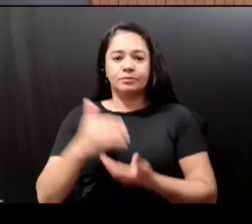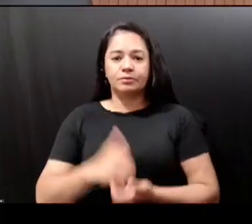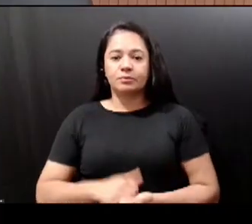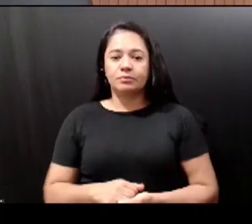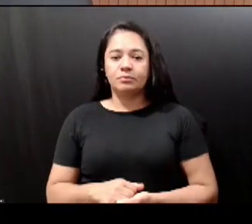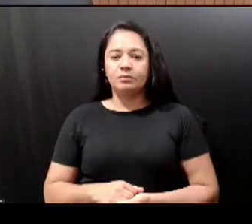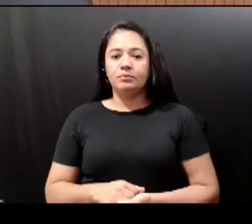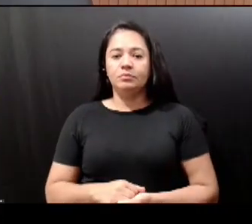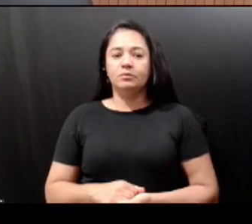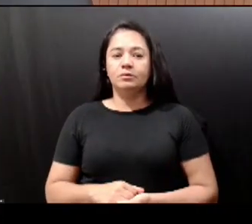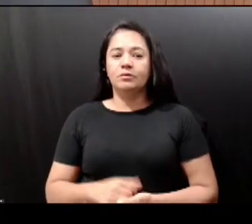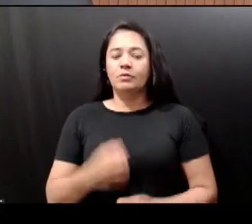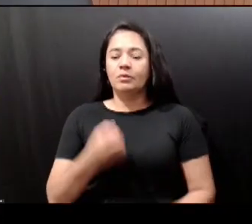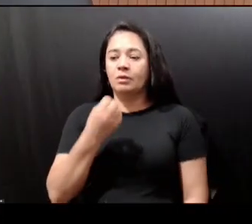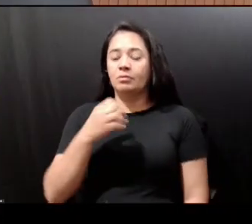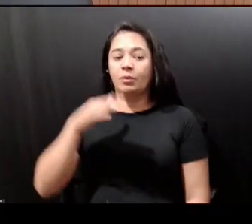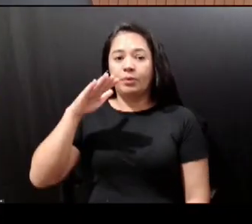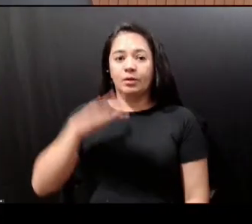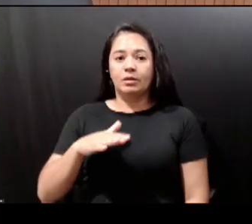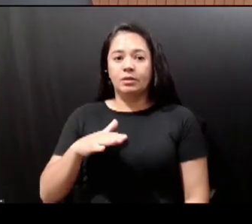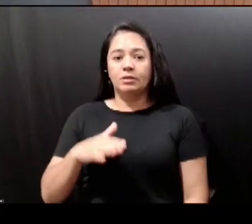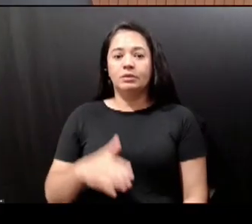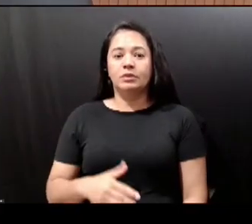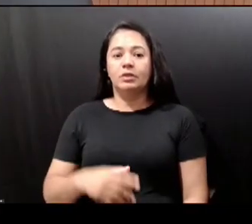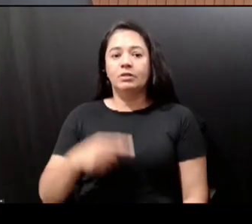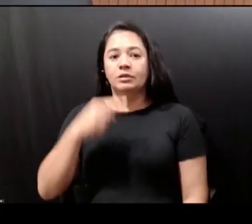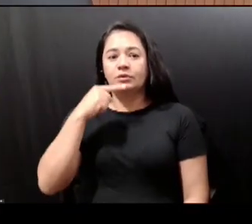tarde, senhor presidente Eduardo Magoga, presidente da comissão,